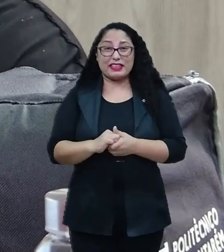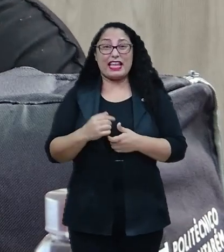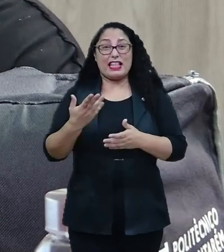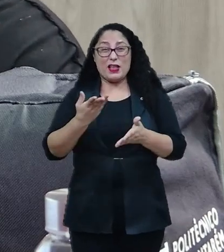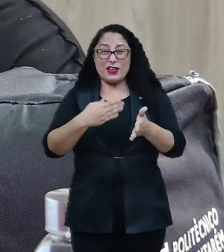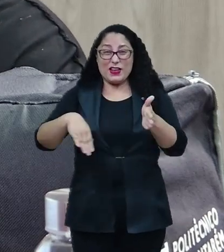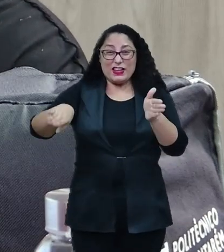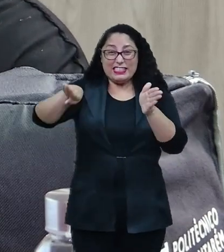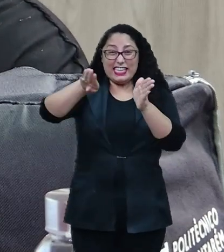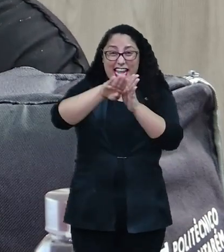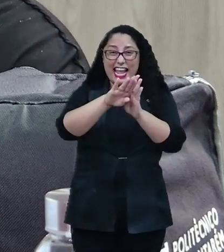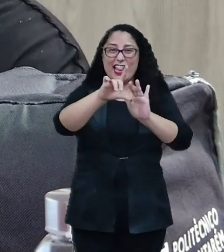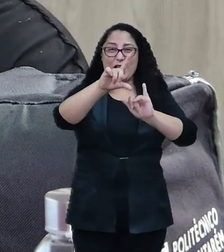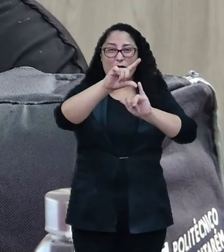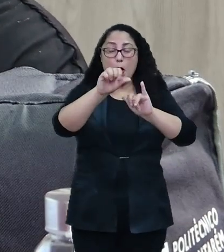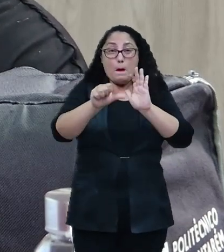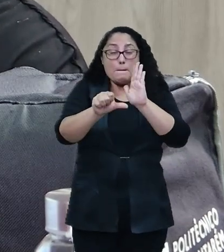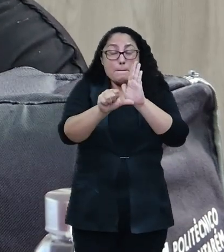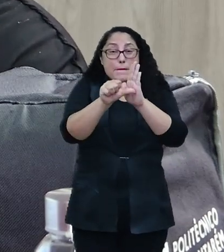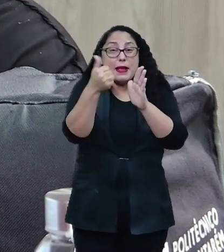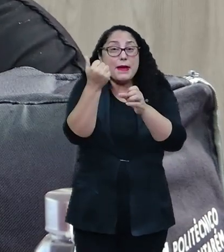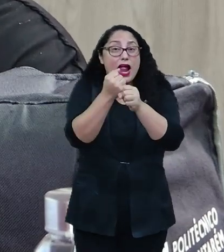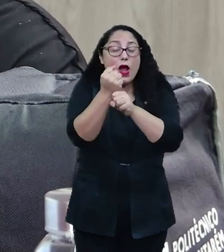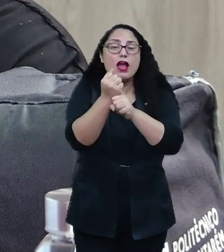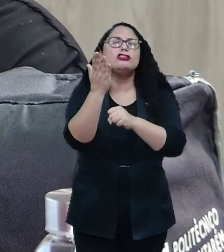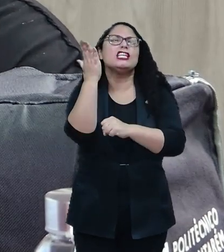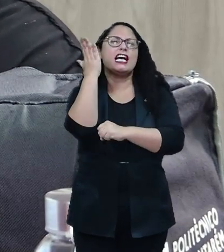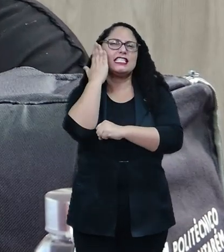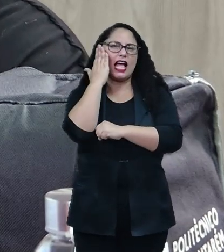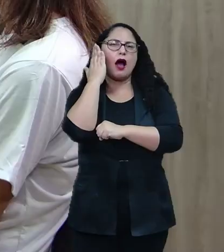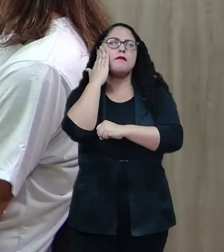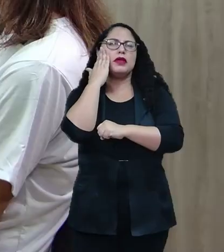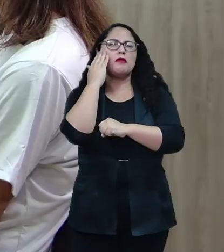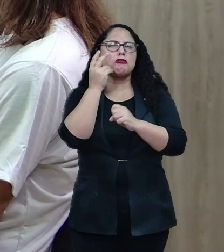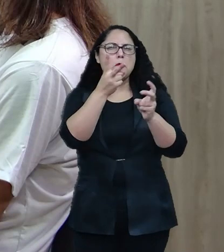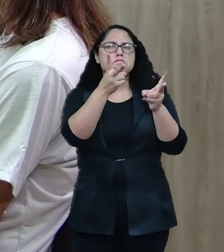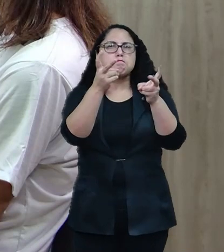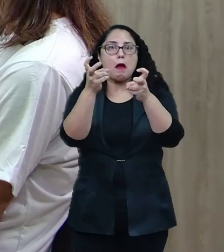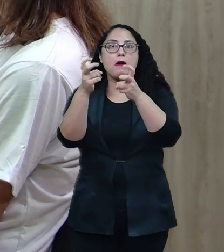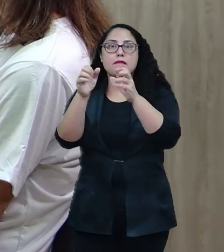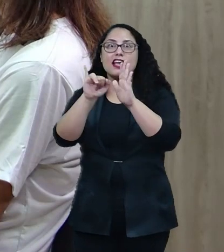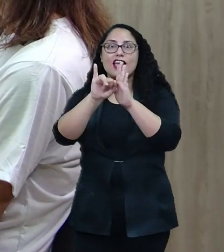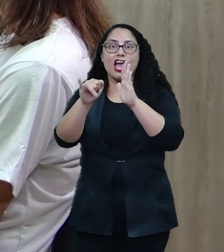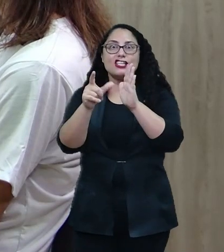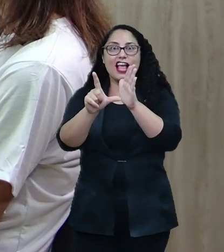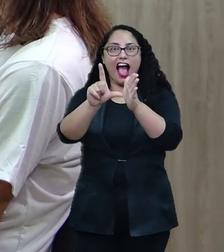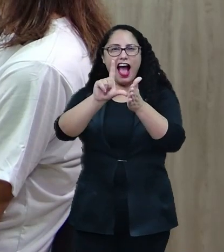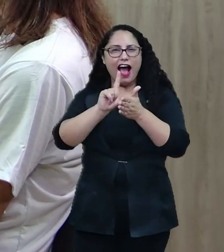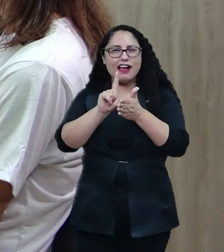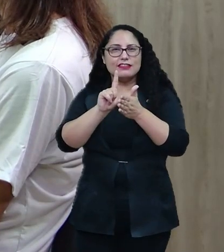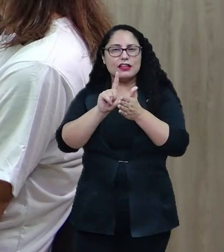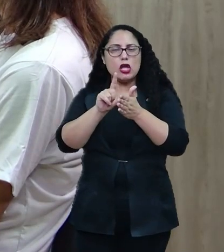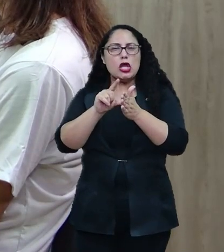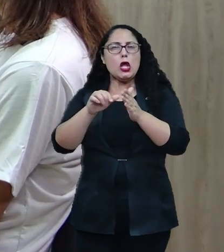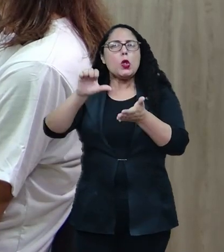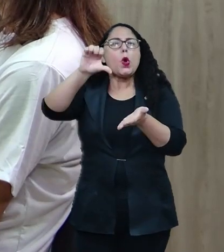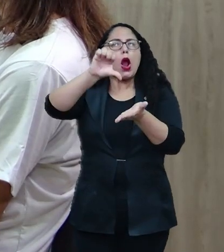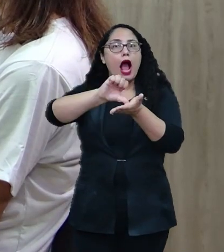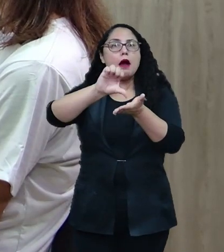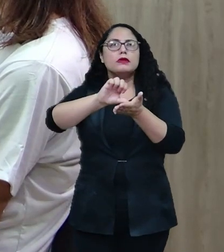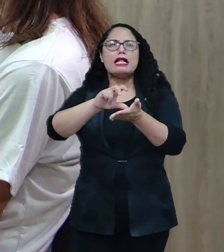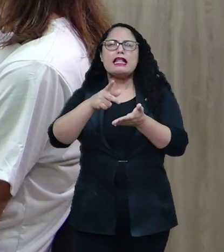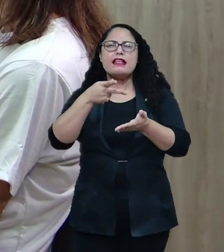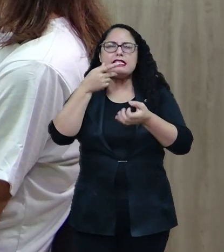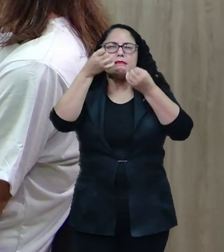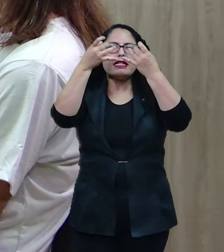que eu cheguei no IF, no primeiro ano, eu já sabia, porque eu via os editais anteriores e no meu campus eles falavam